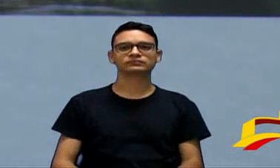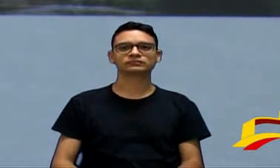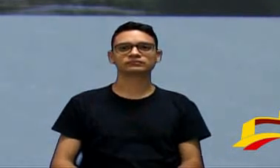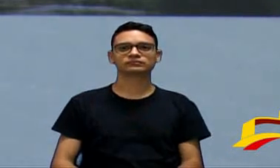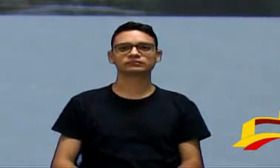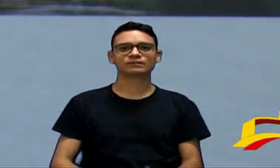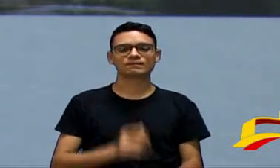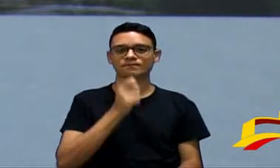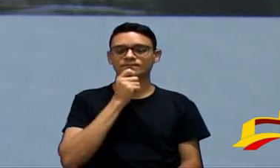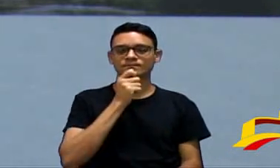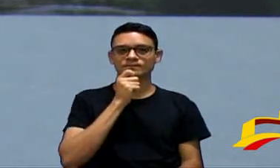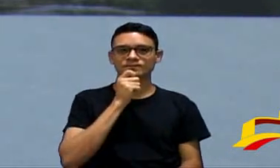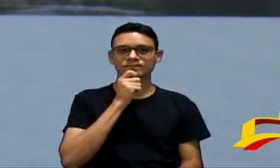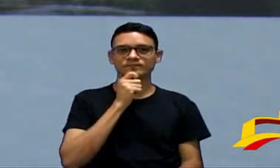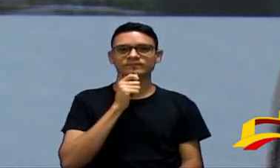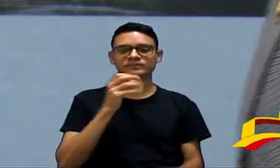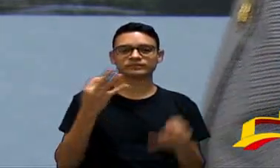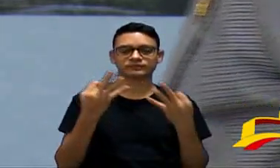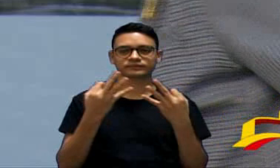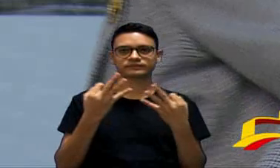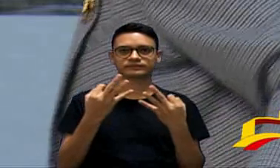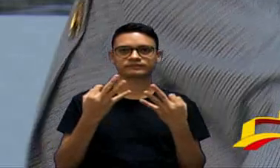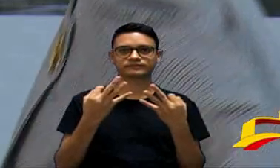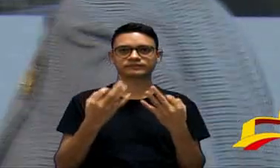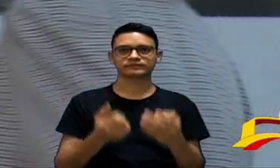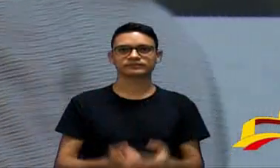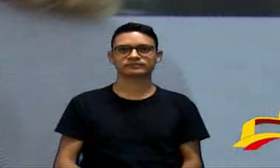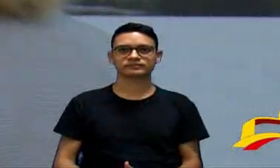Não ainda. Perfeito.